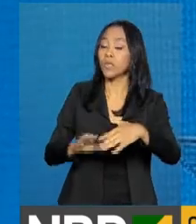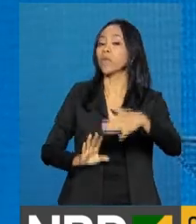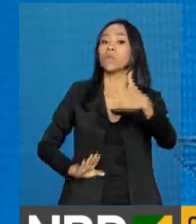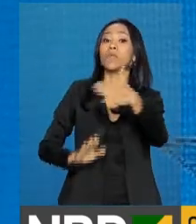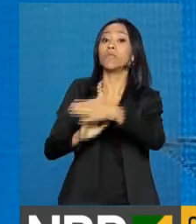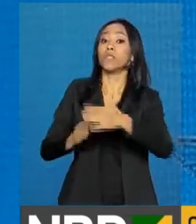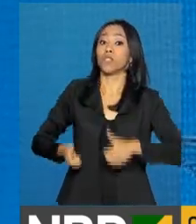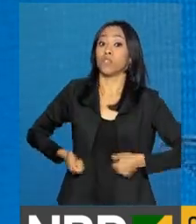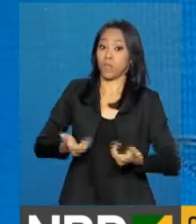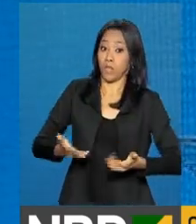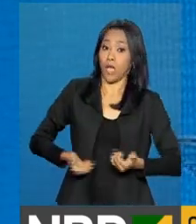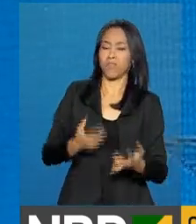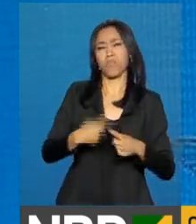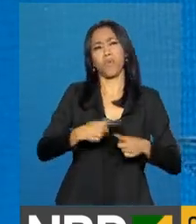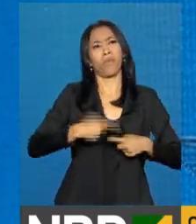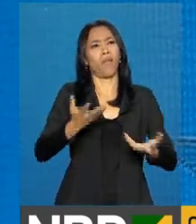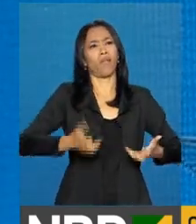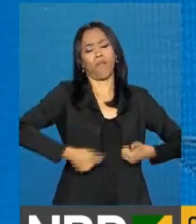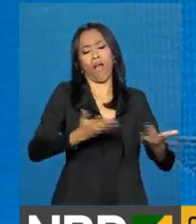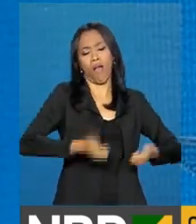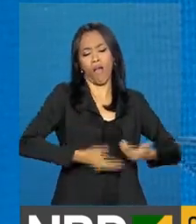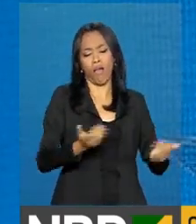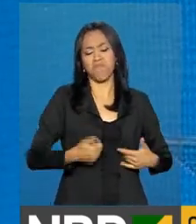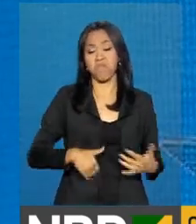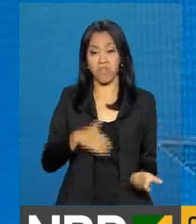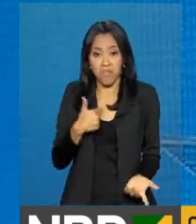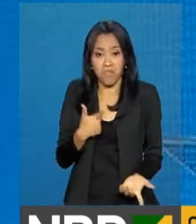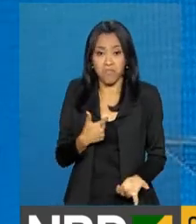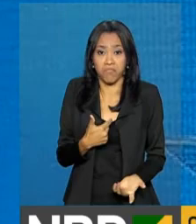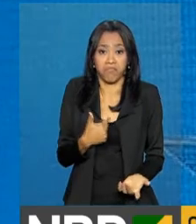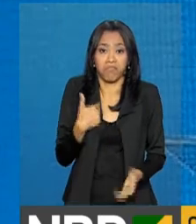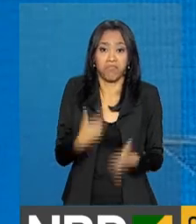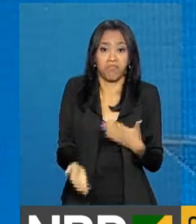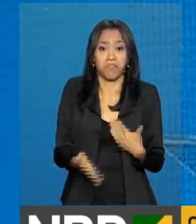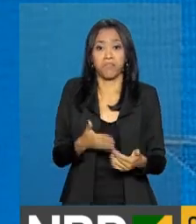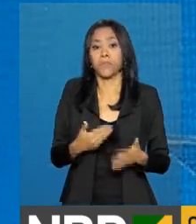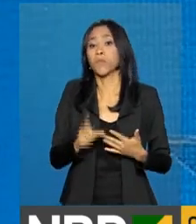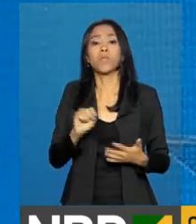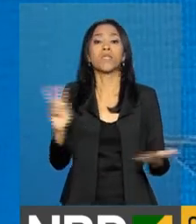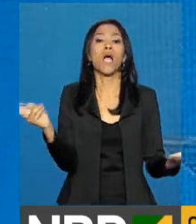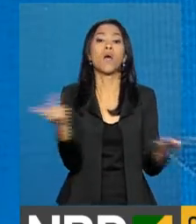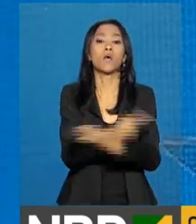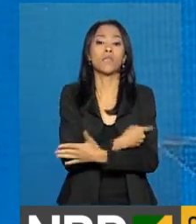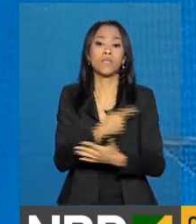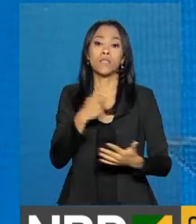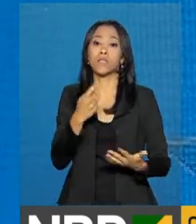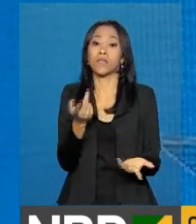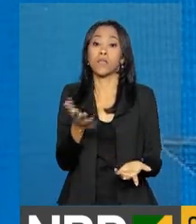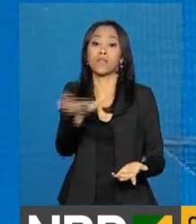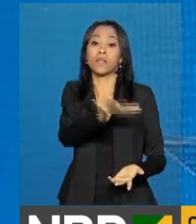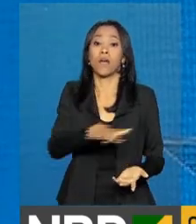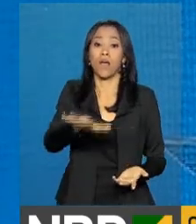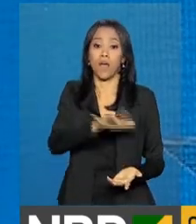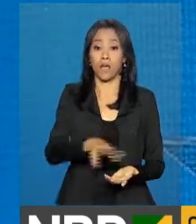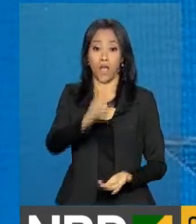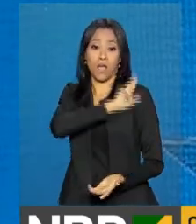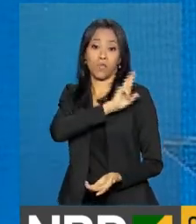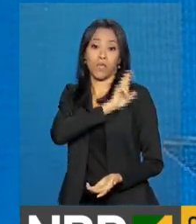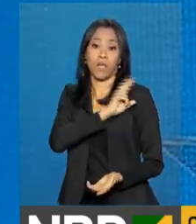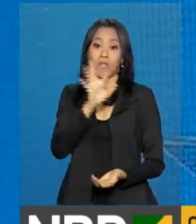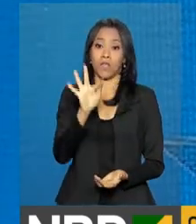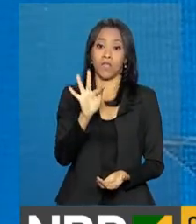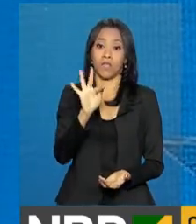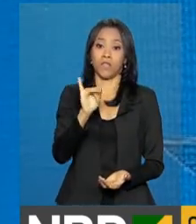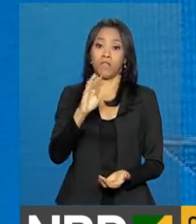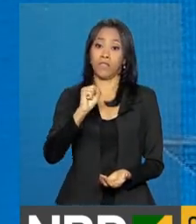públicos, porque eu quero gastar à vontade, eu não me importo com o que acontece, quanto à responsabilidade fiscal ou não. Eu